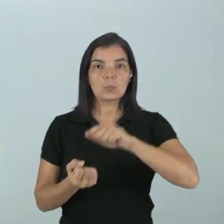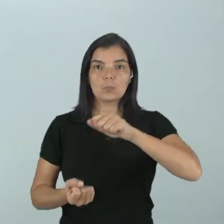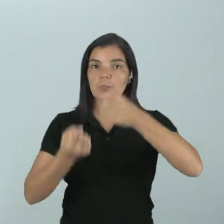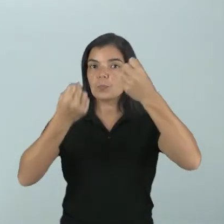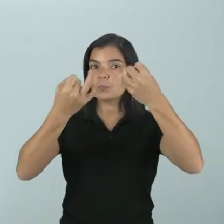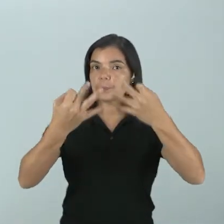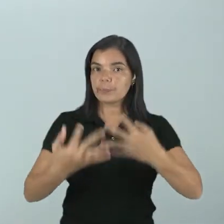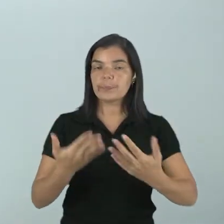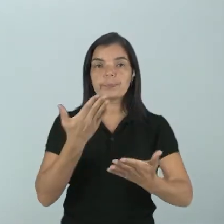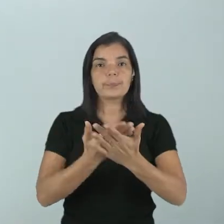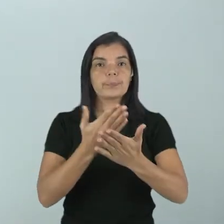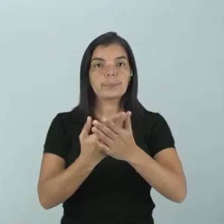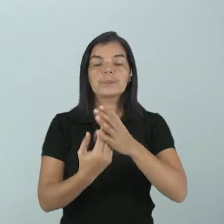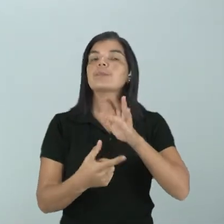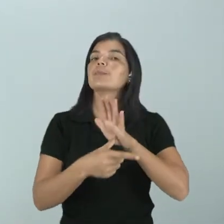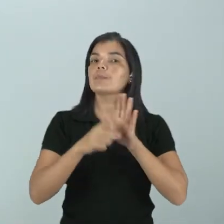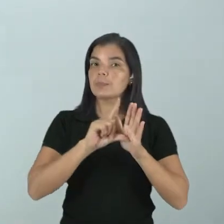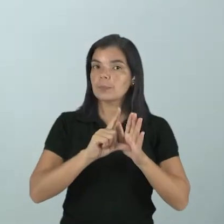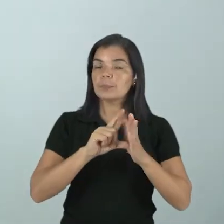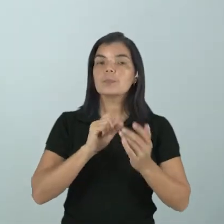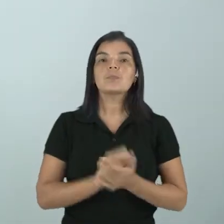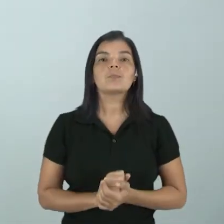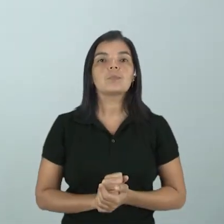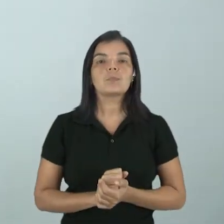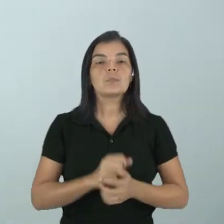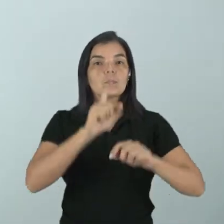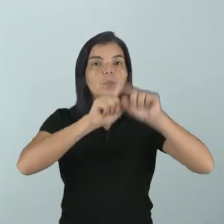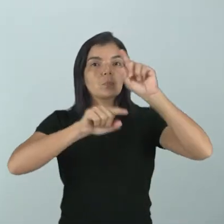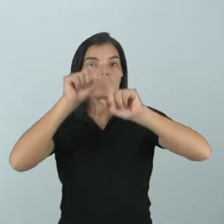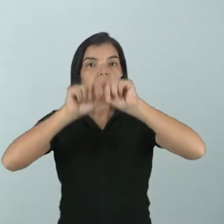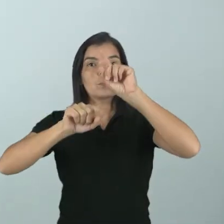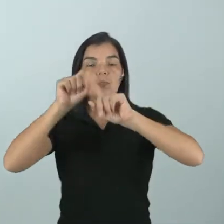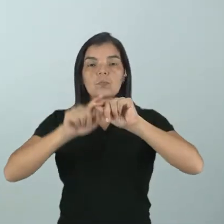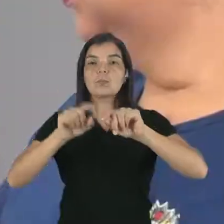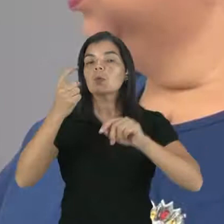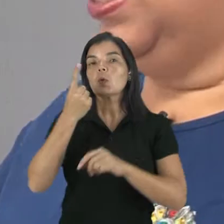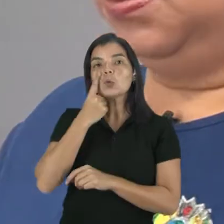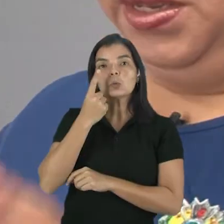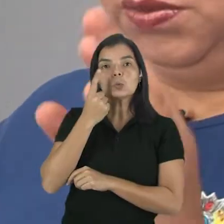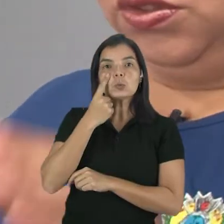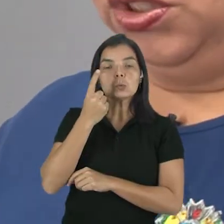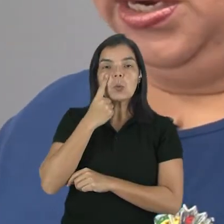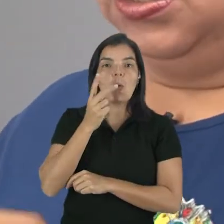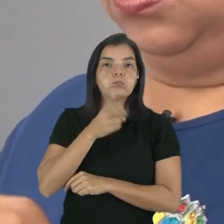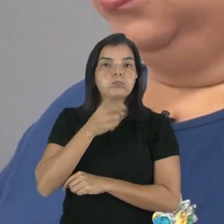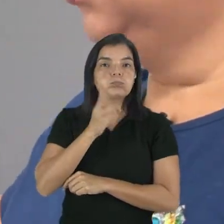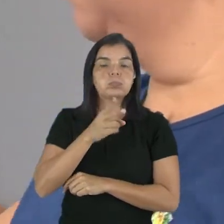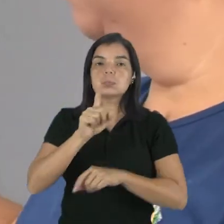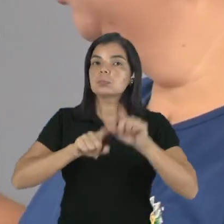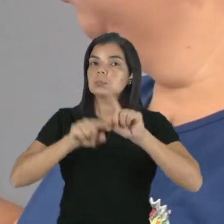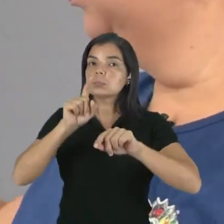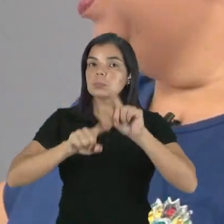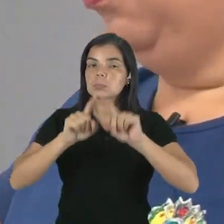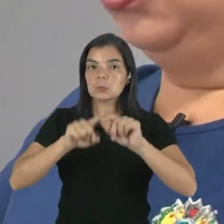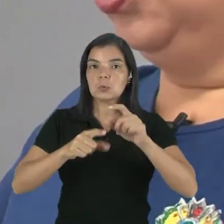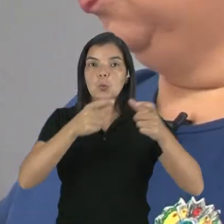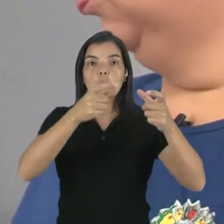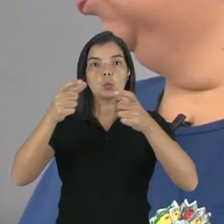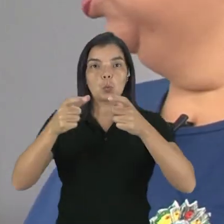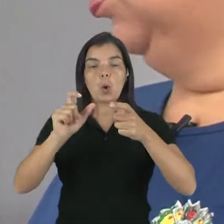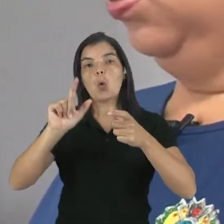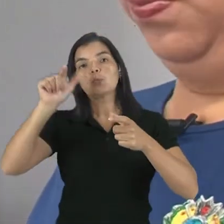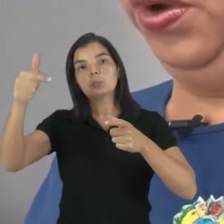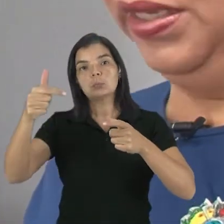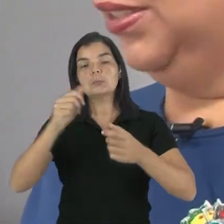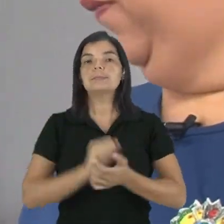falei para vocês nas aulas anteriores, as constelações elas não são vistas, as mesmas constelações, de um lugar ou de